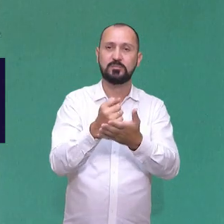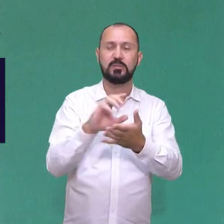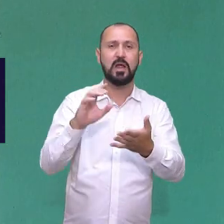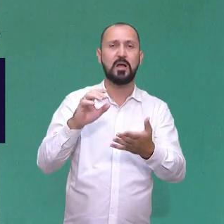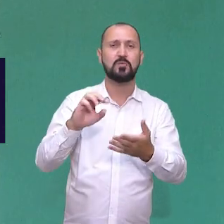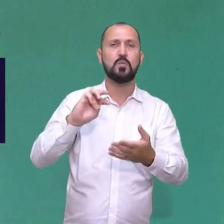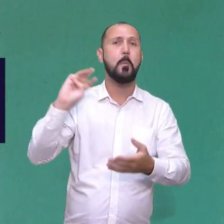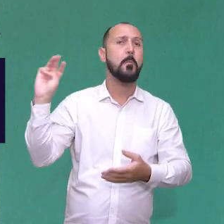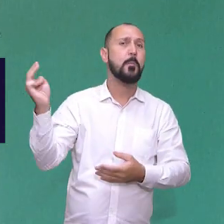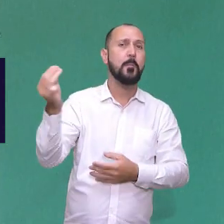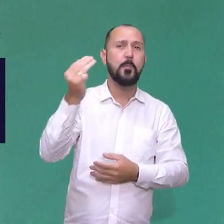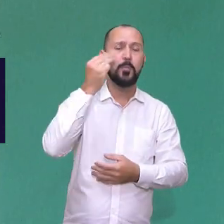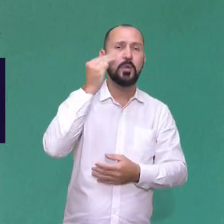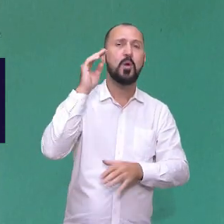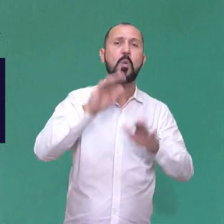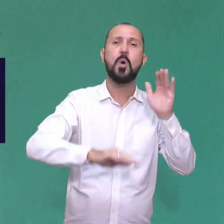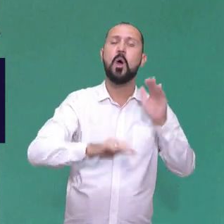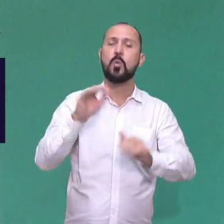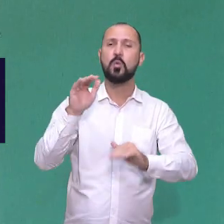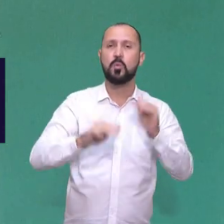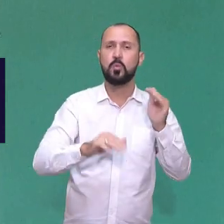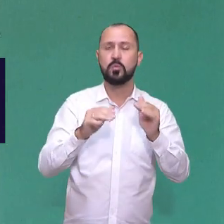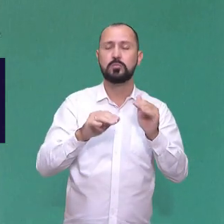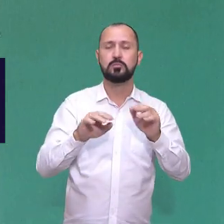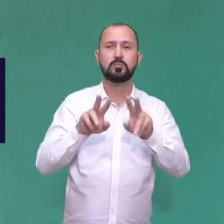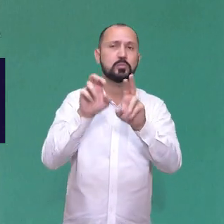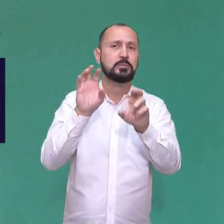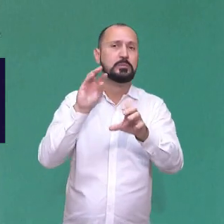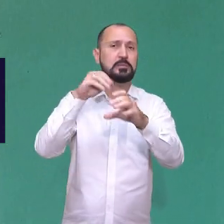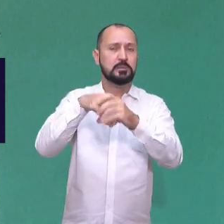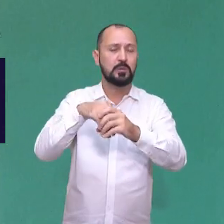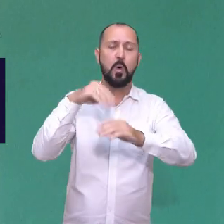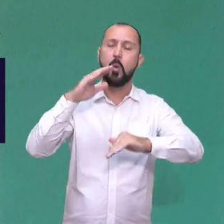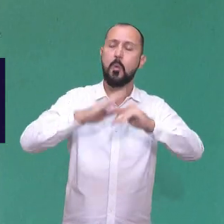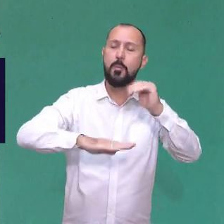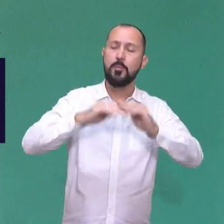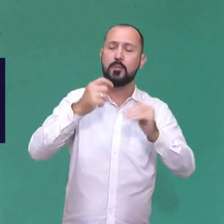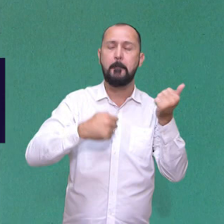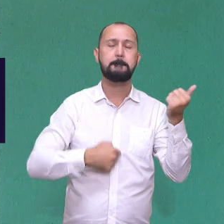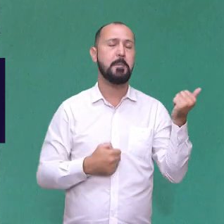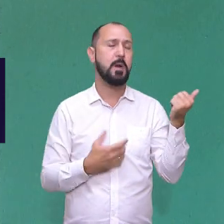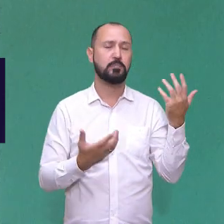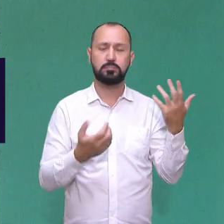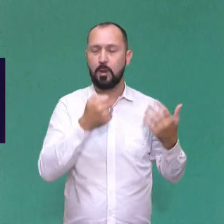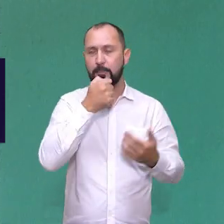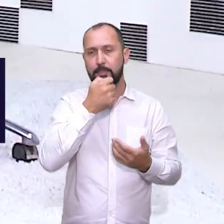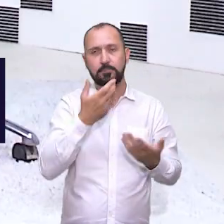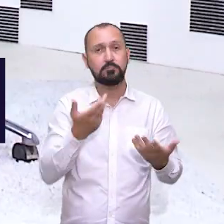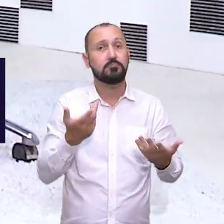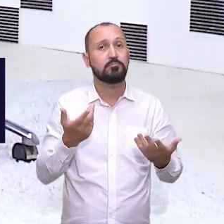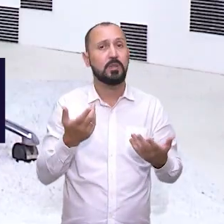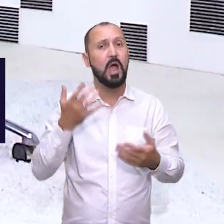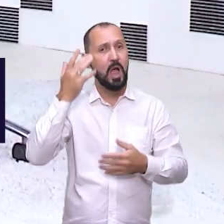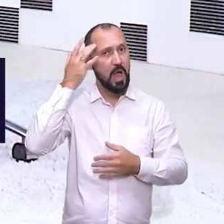de fazer contratos milionários com determinados segmentos, determinados